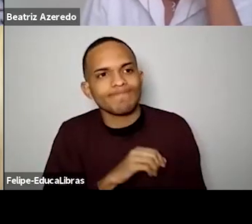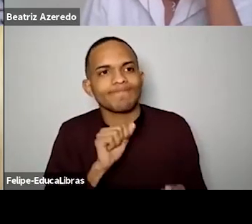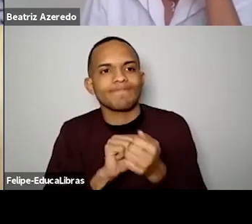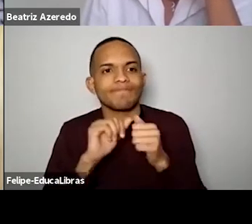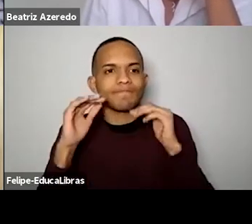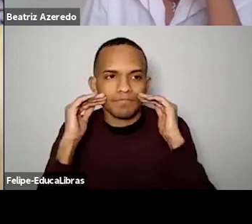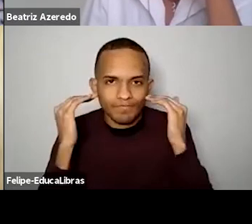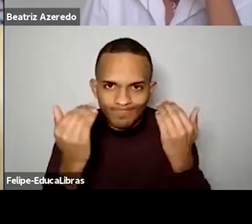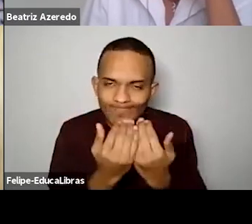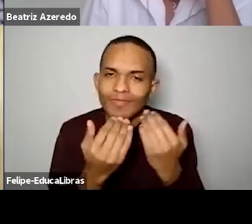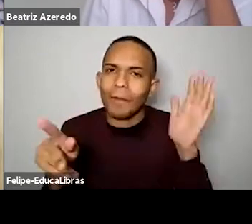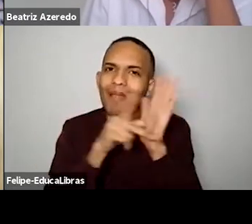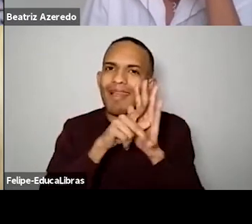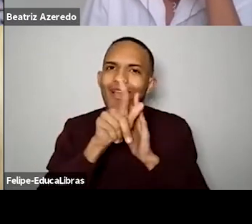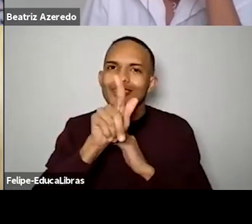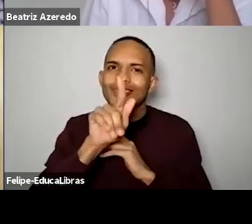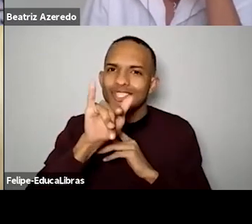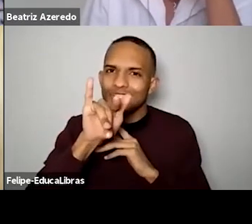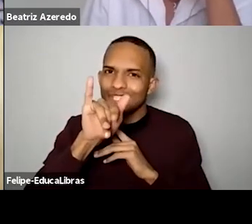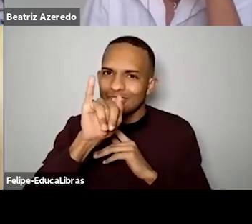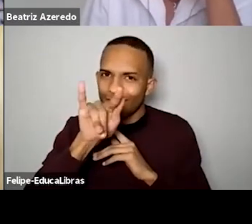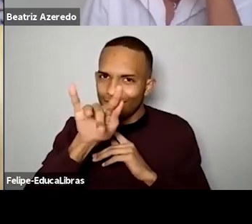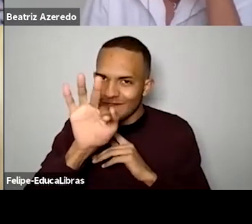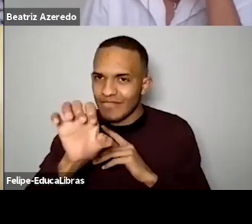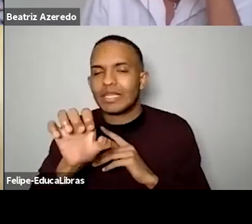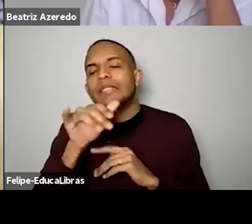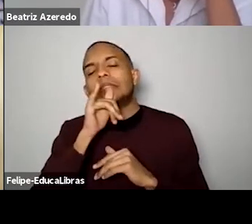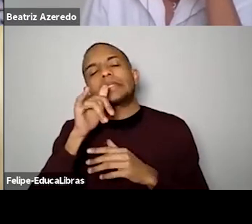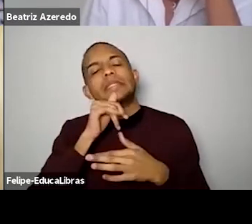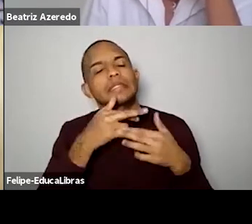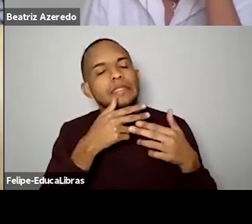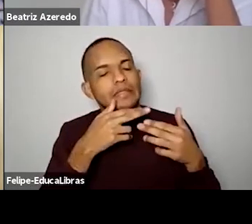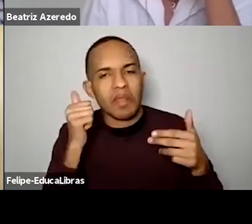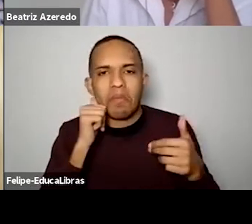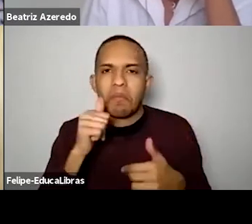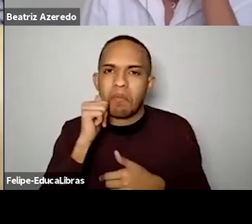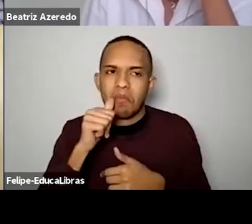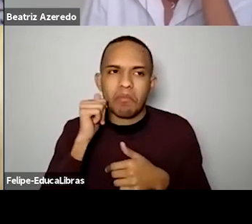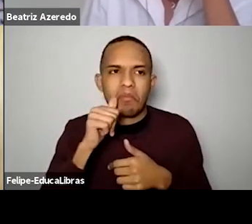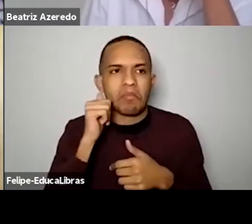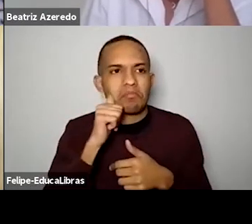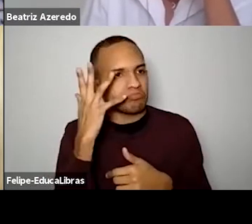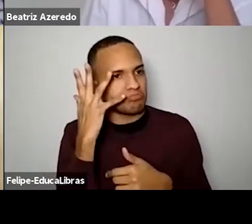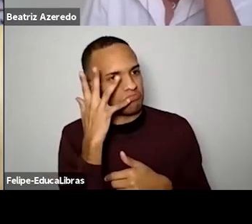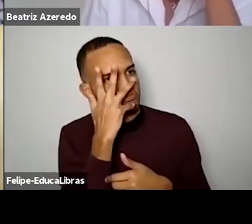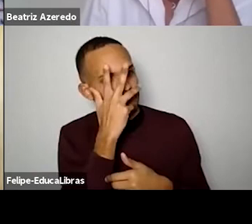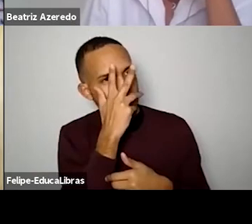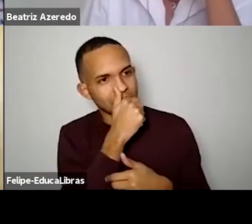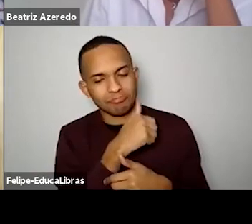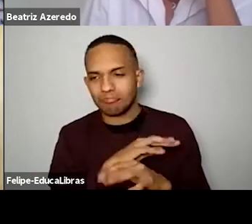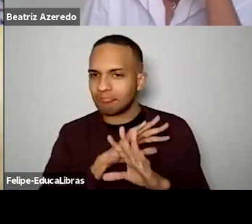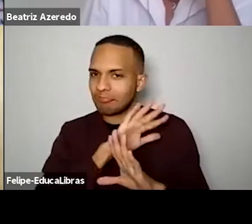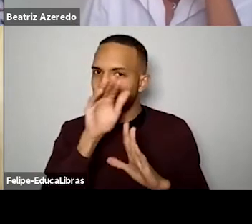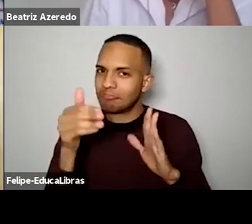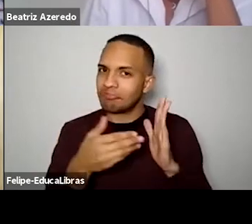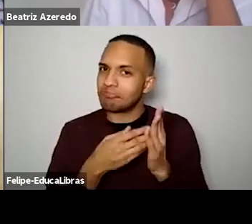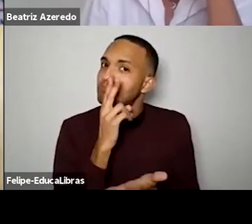GIF. Feliz de estar cercado de tantas mulheres bonitas. Elas são todas sempre